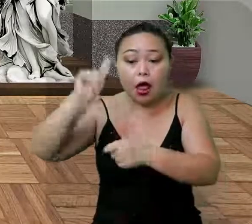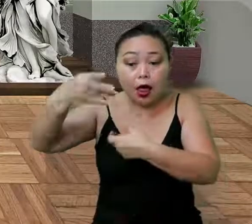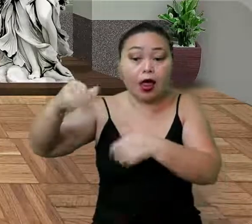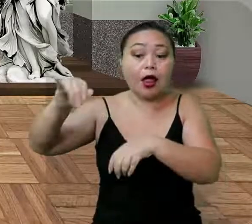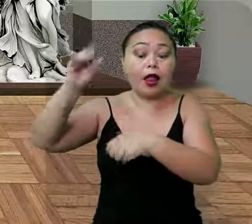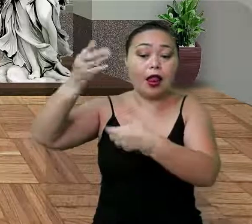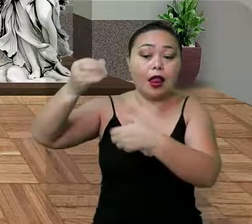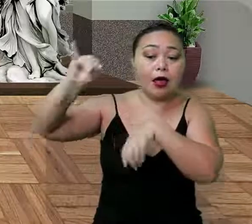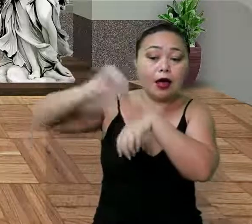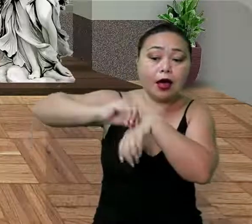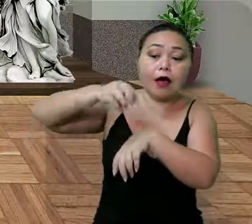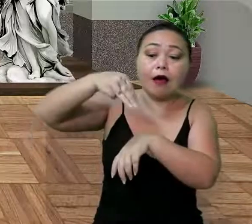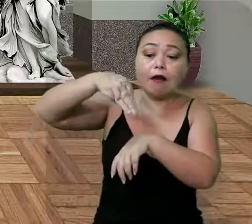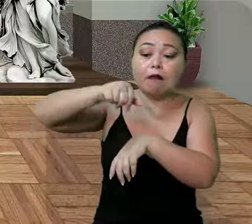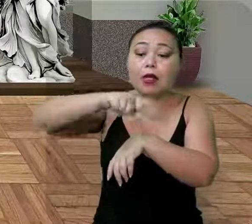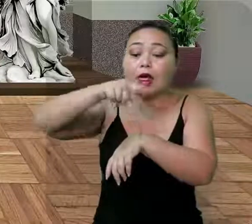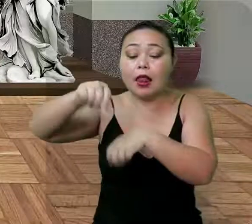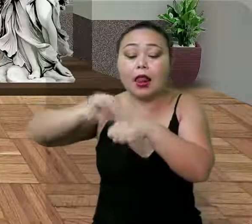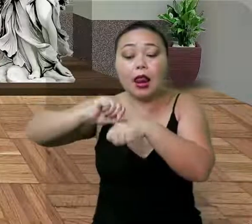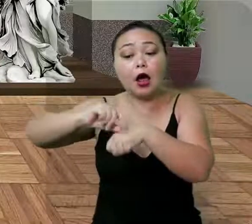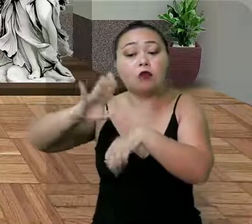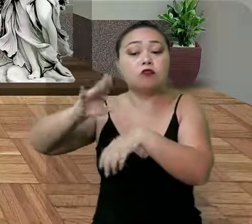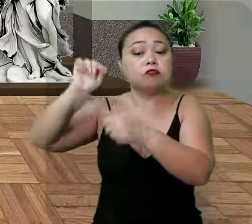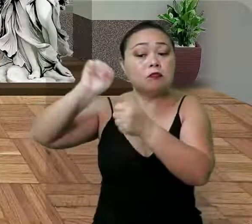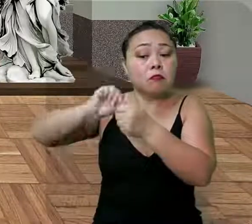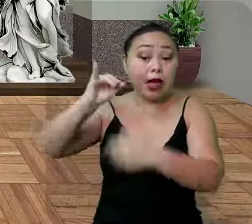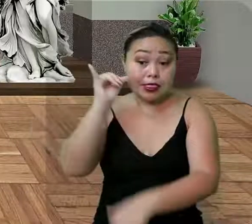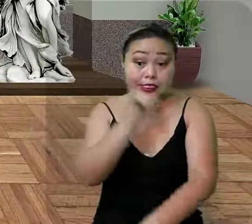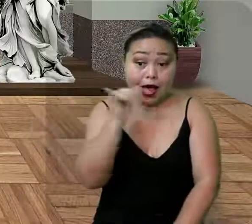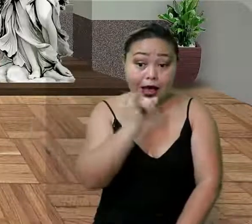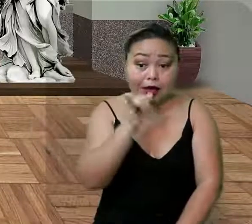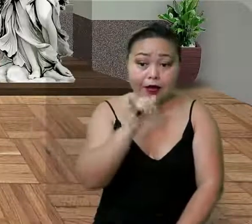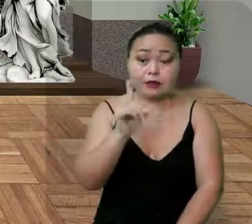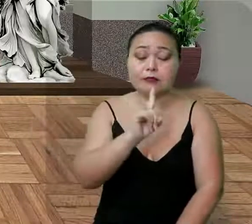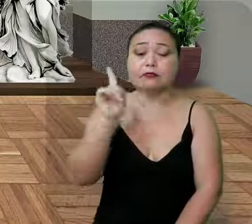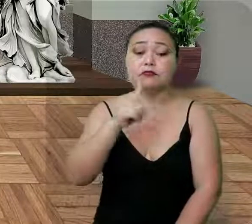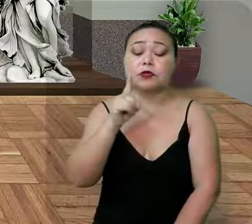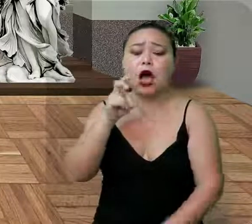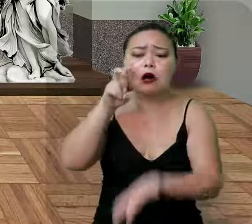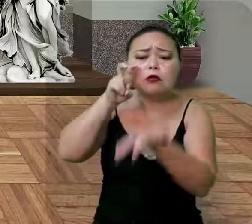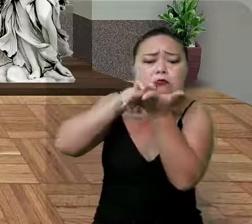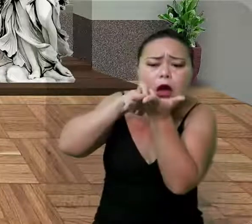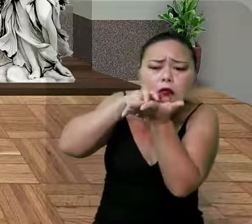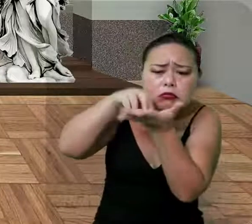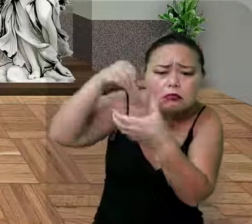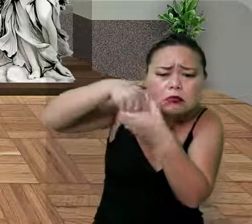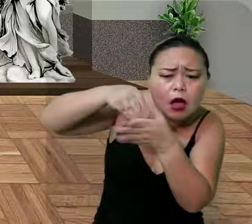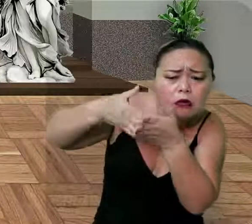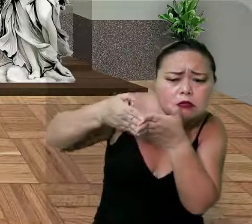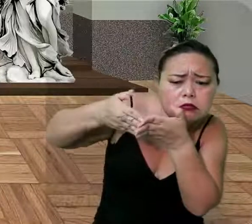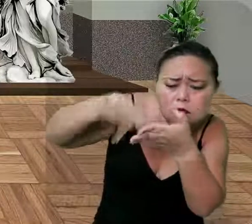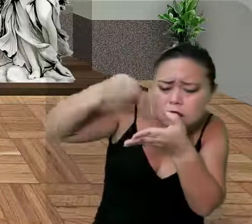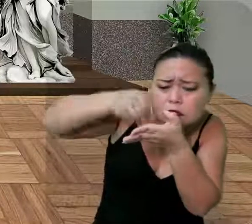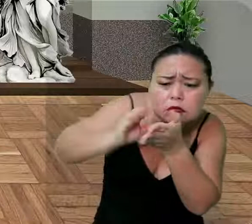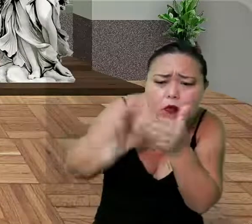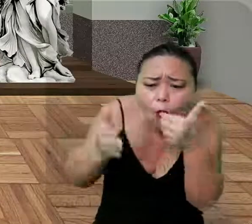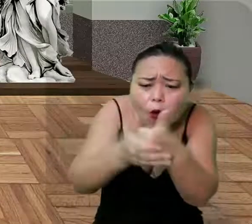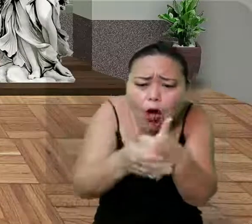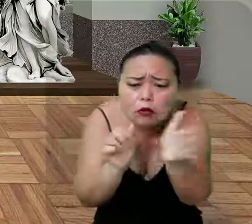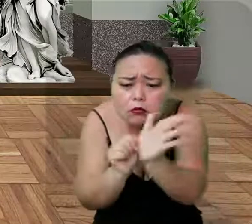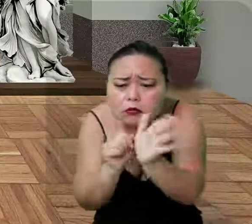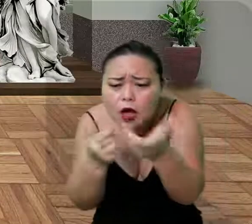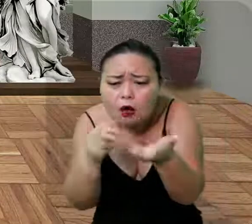na Itália foram principais focos então esses esses atos infectados nas embarcações